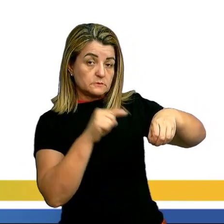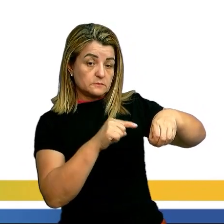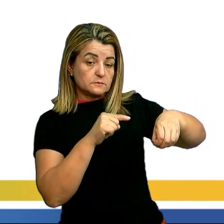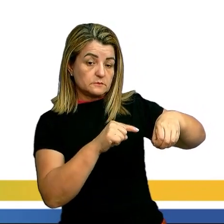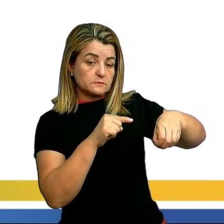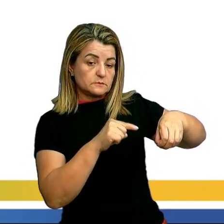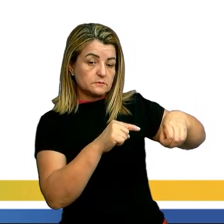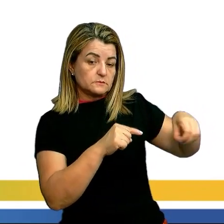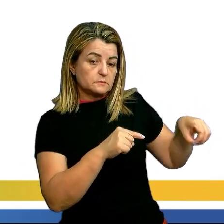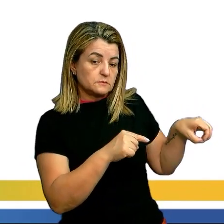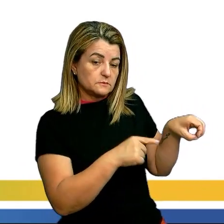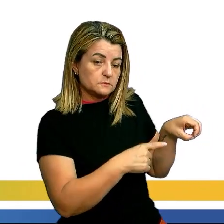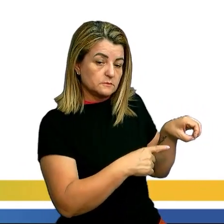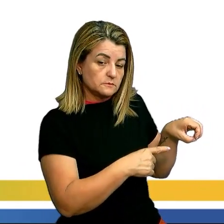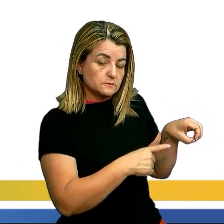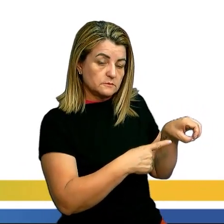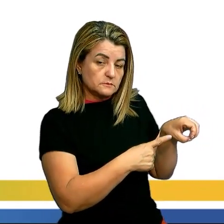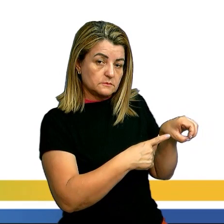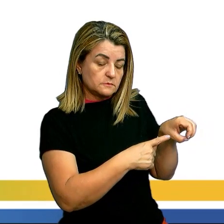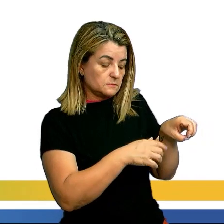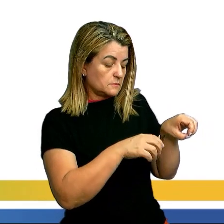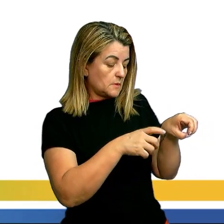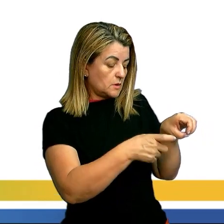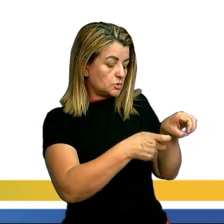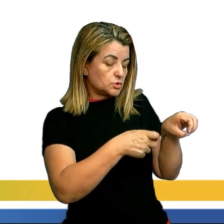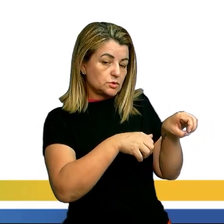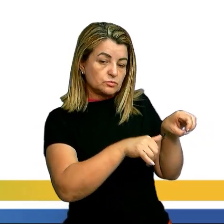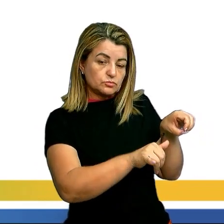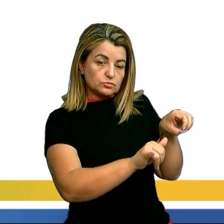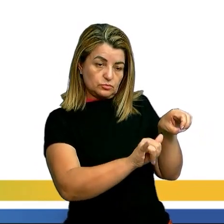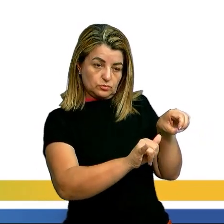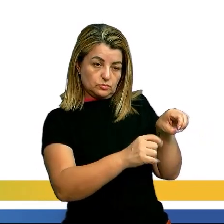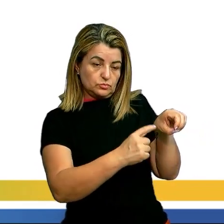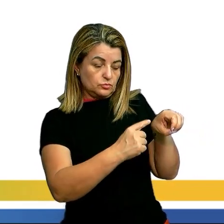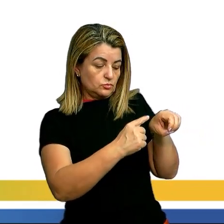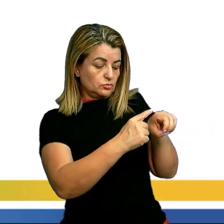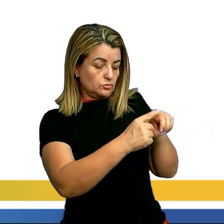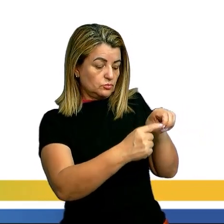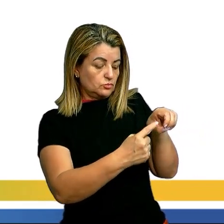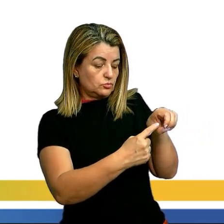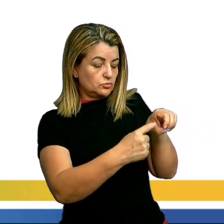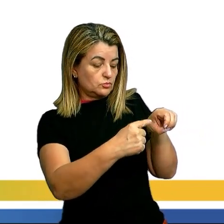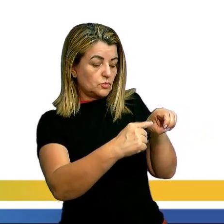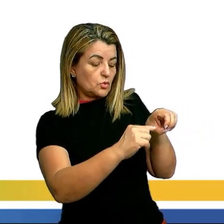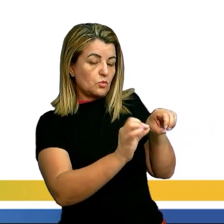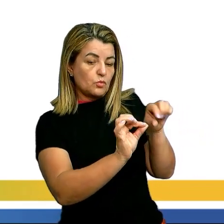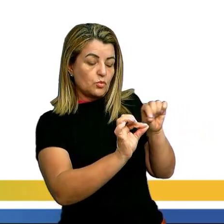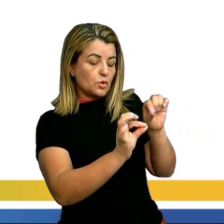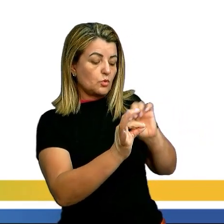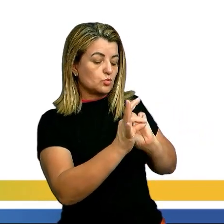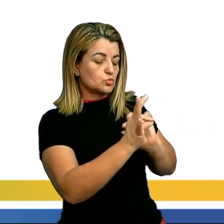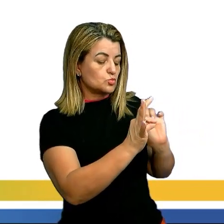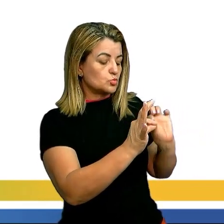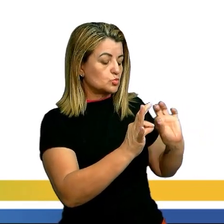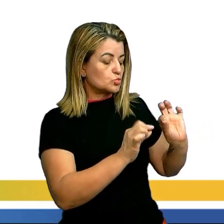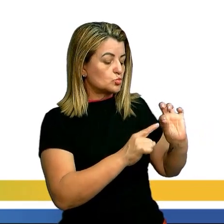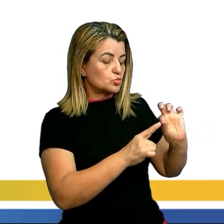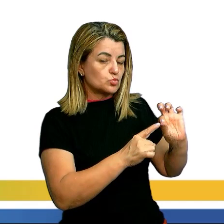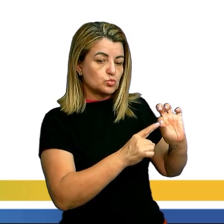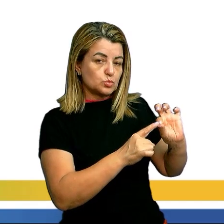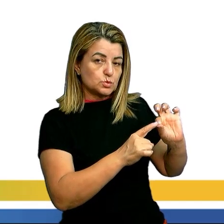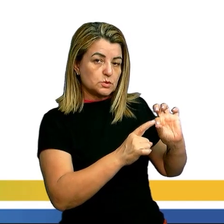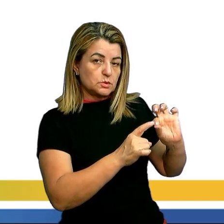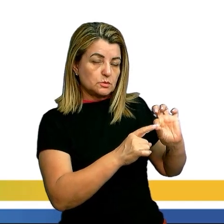plano cartesiano x e y, e a nossa circunferência, ela tem como centro um ponto que se encontra